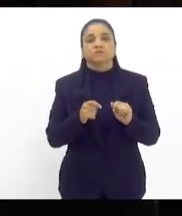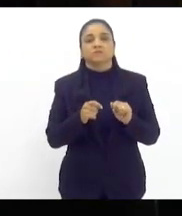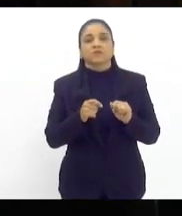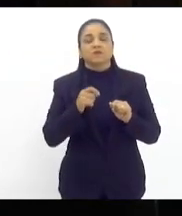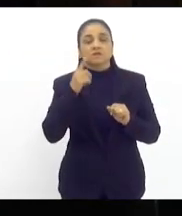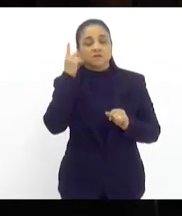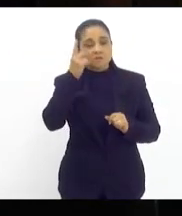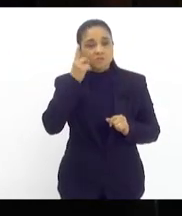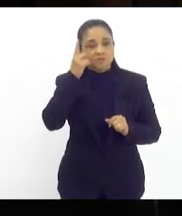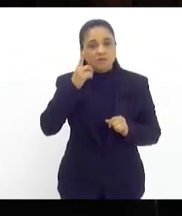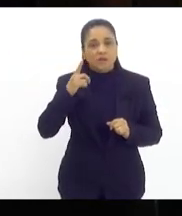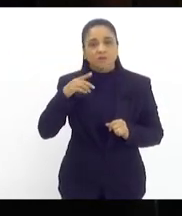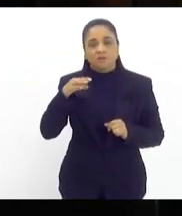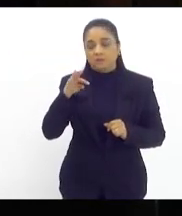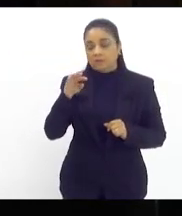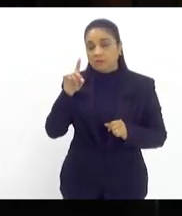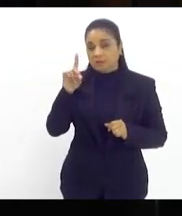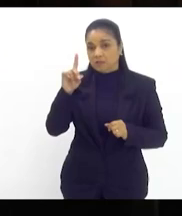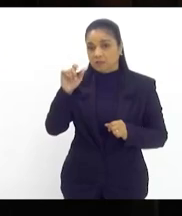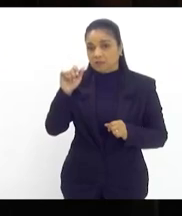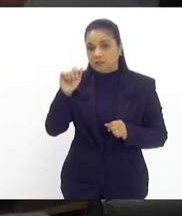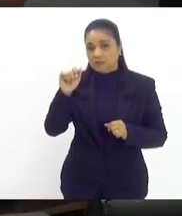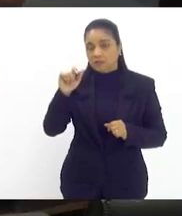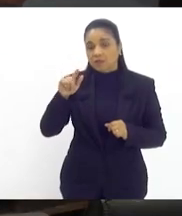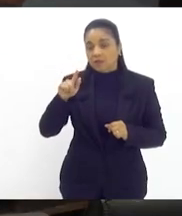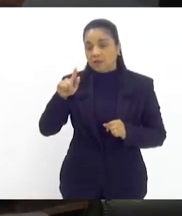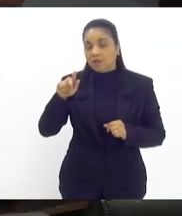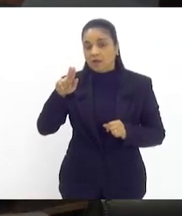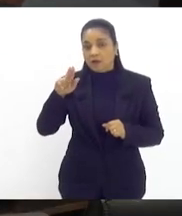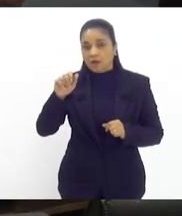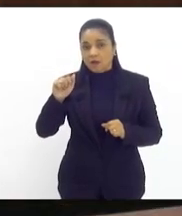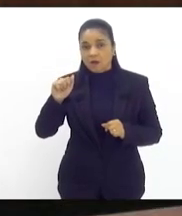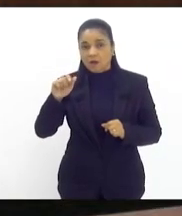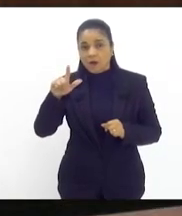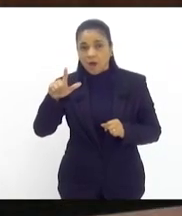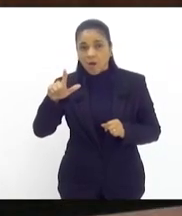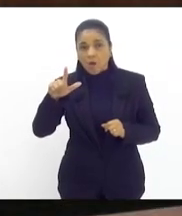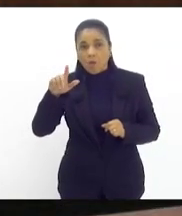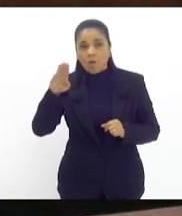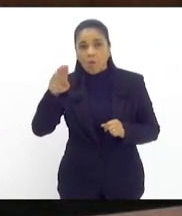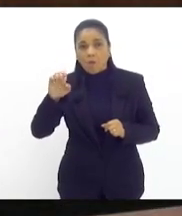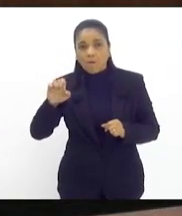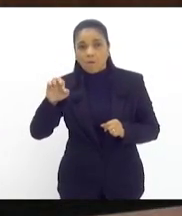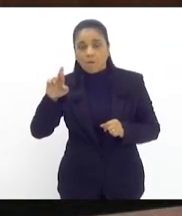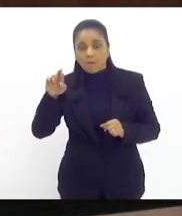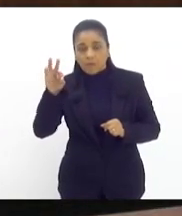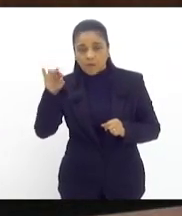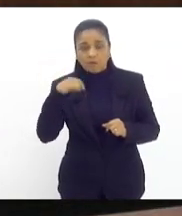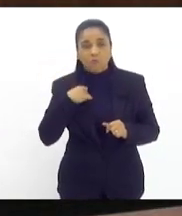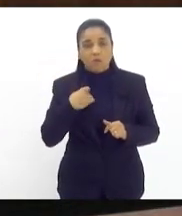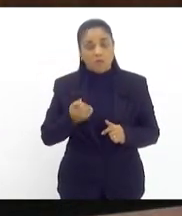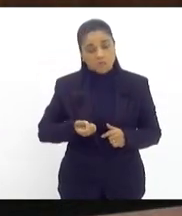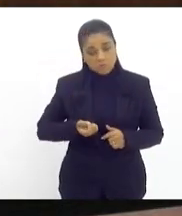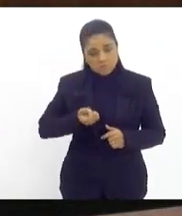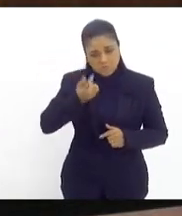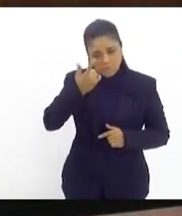deputado Galberto me permite uma parte deputado Rodrigo Amorim o que me causa estranheza